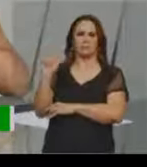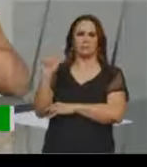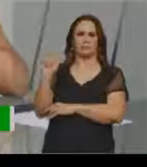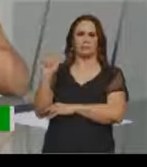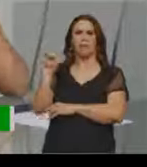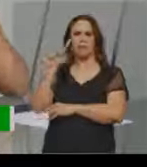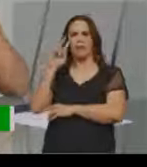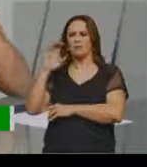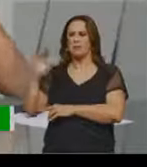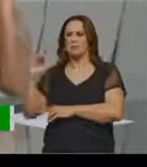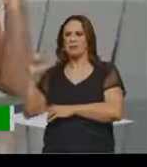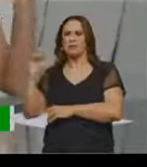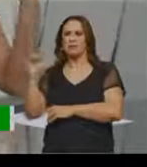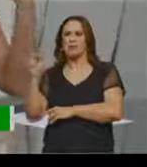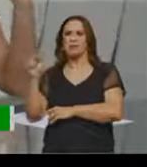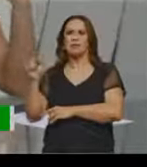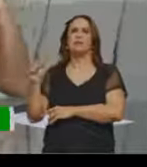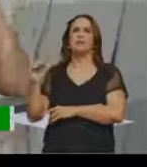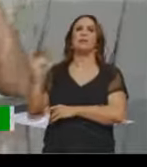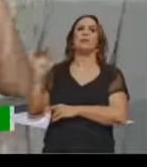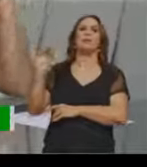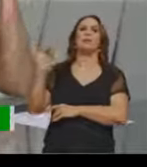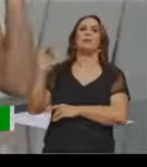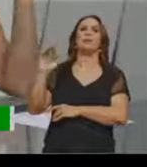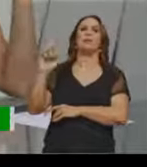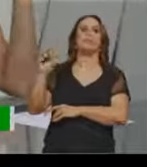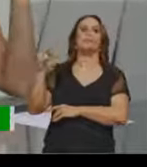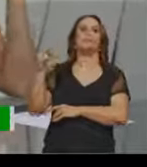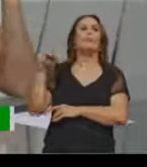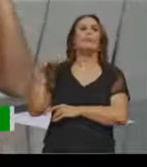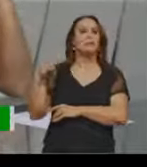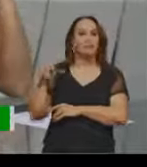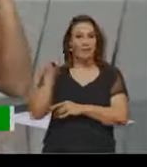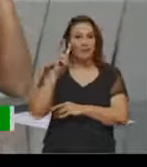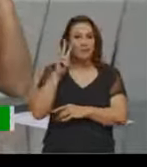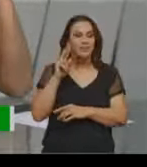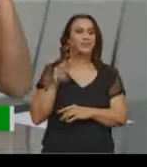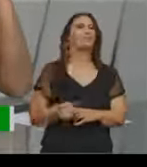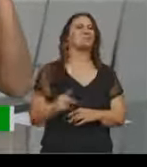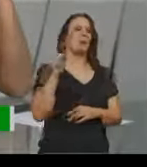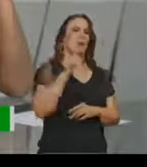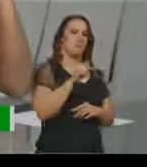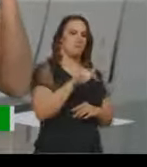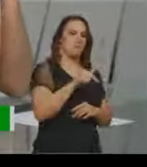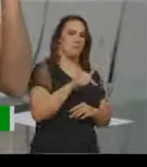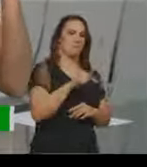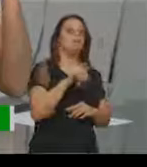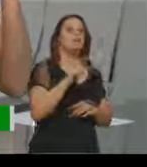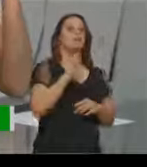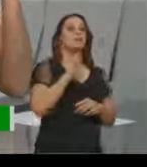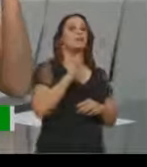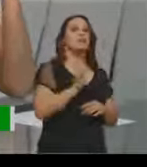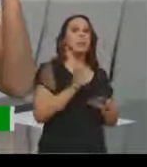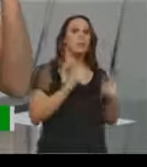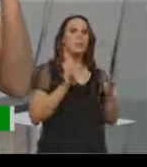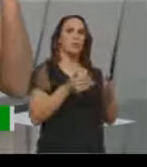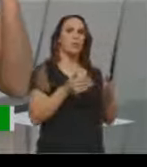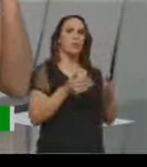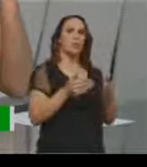o conhecimento de luz polarizada e essa luz polarizada passando por uma substância e ela